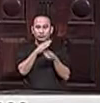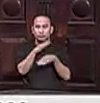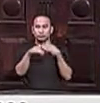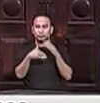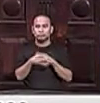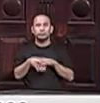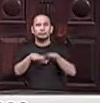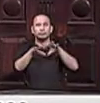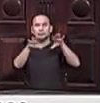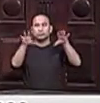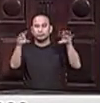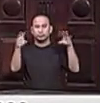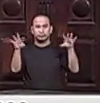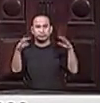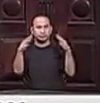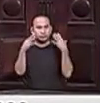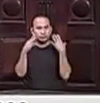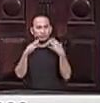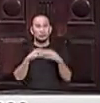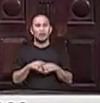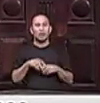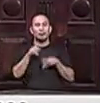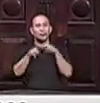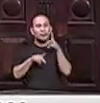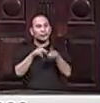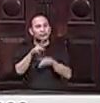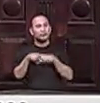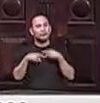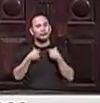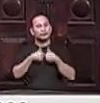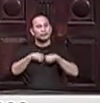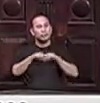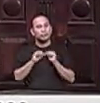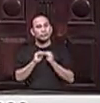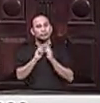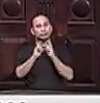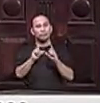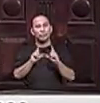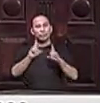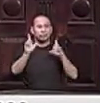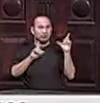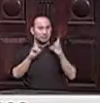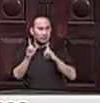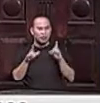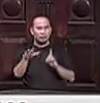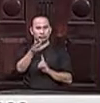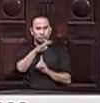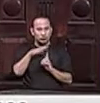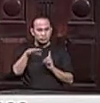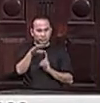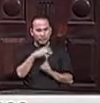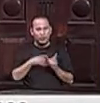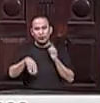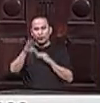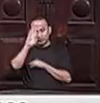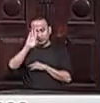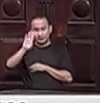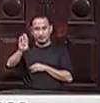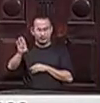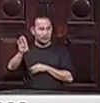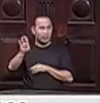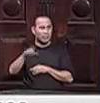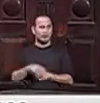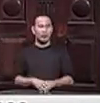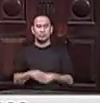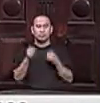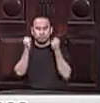nas galerias, atenção da população que acompanha pelas mídias sociais e pela TV Alerj, principalmente a